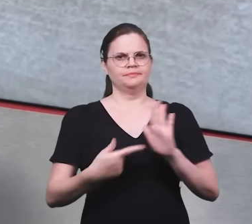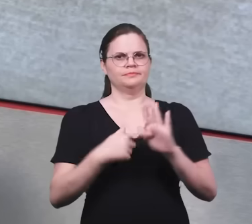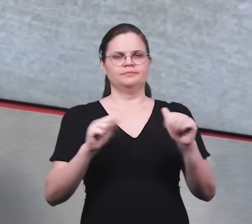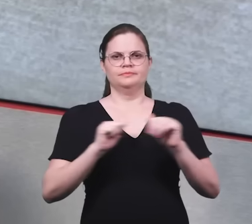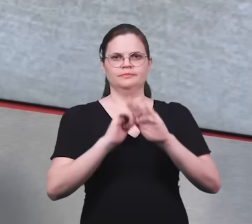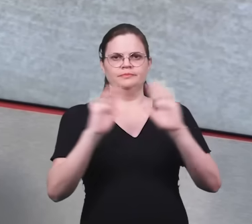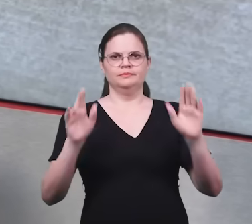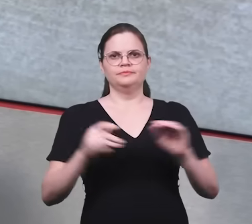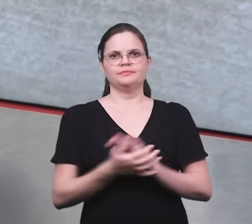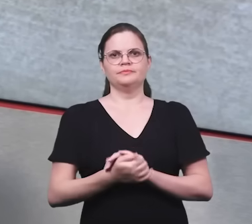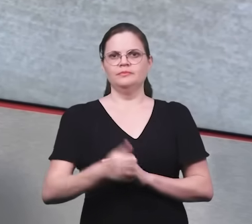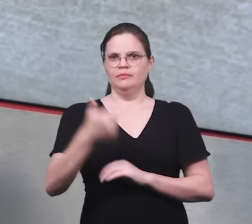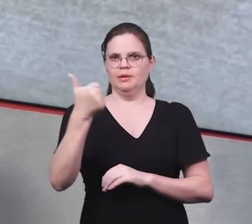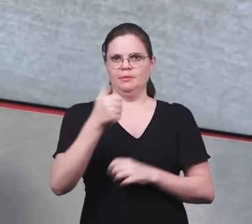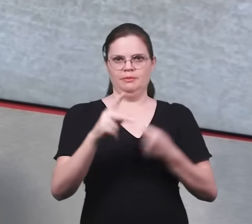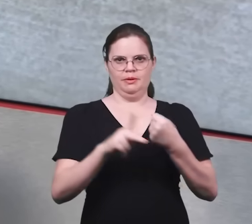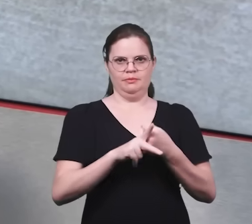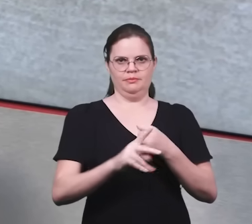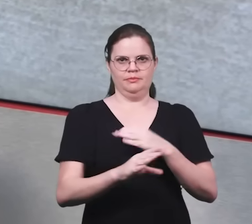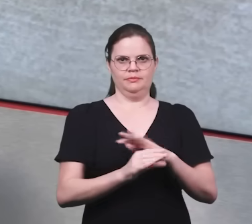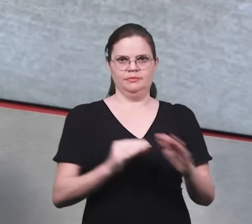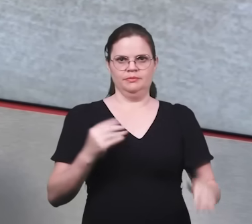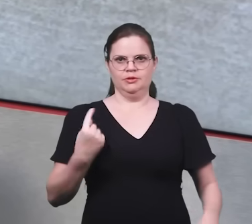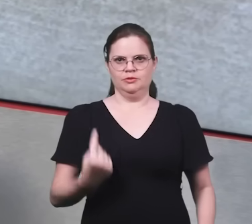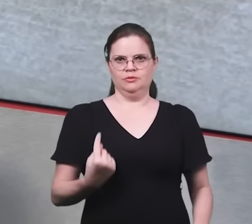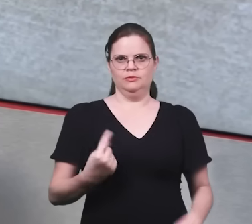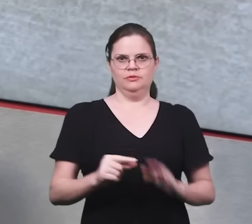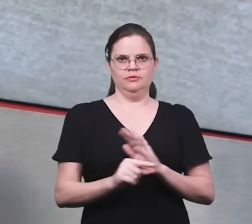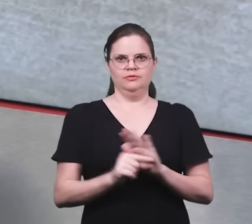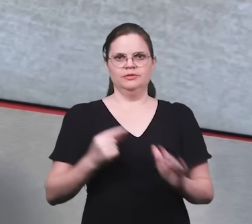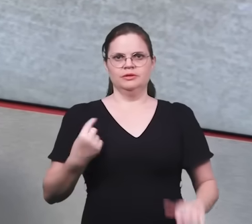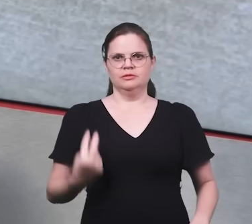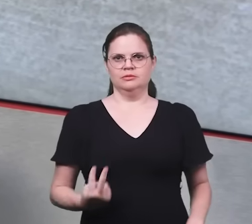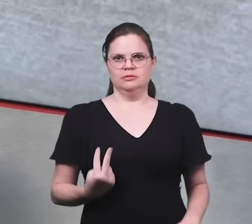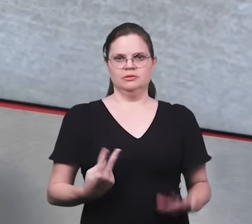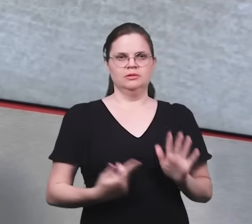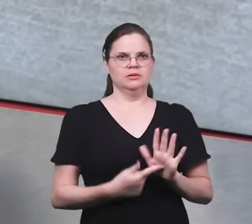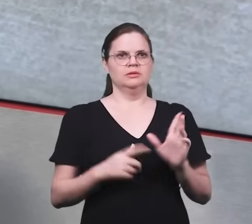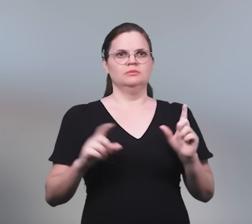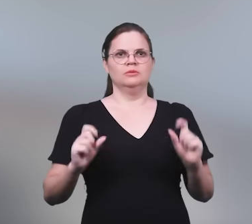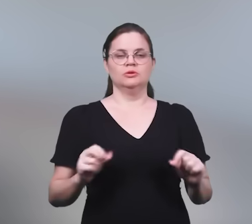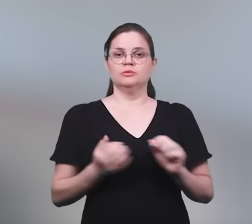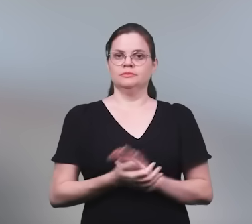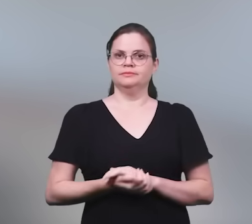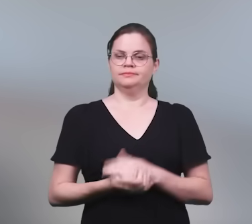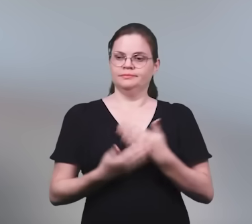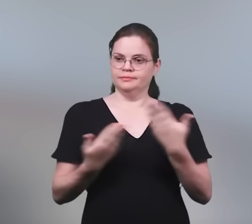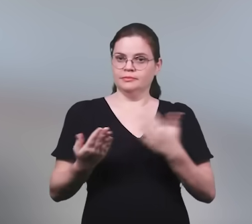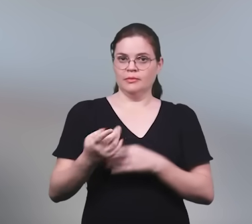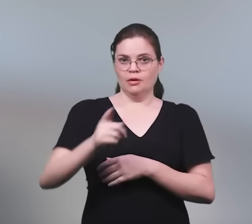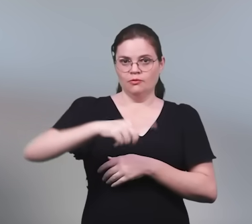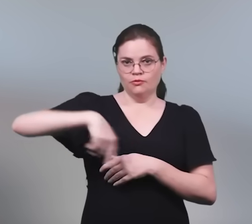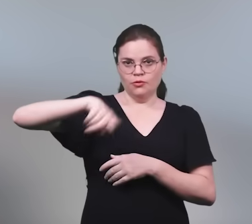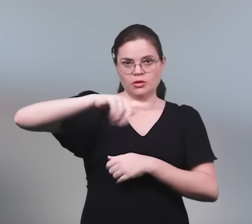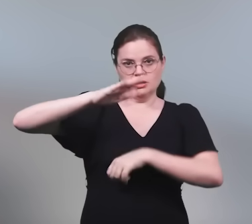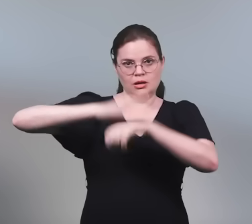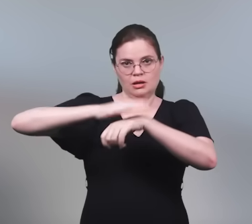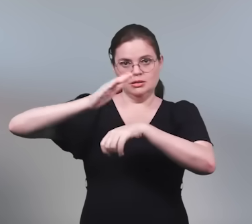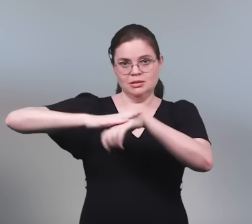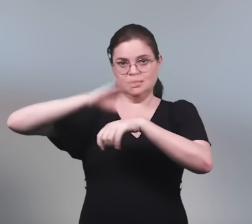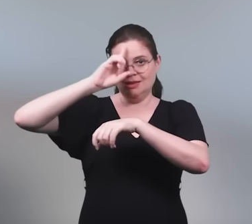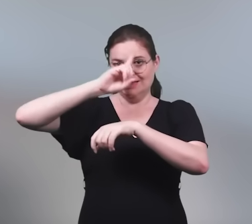bem na primeira carta do apóstolo Pedro, capítulo 1, versículo 2, quando ele diz assim: eleitos segundo